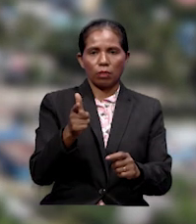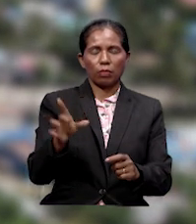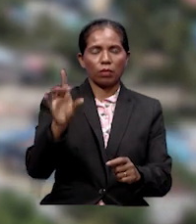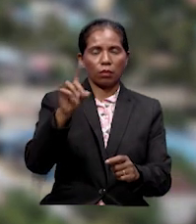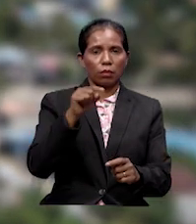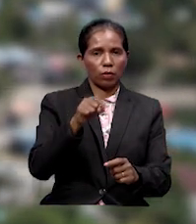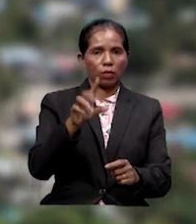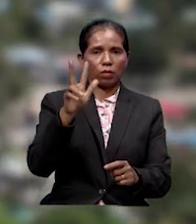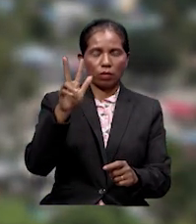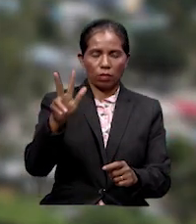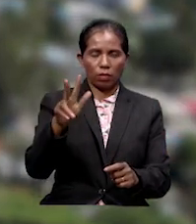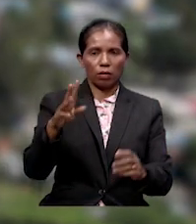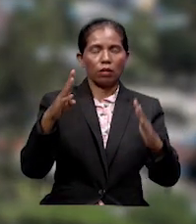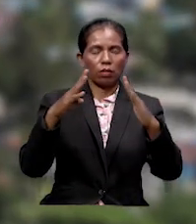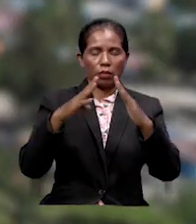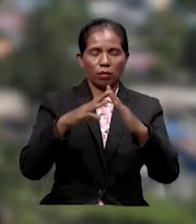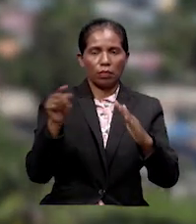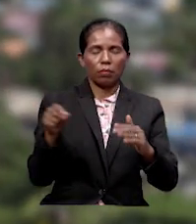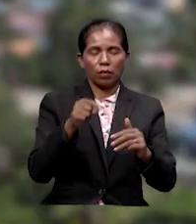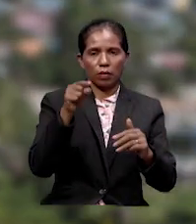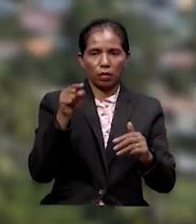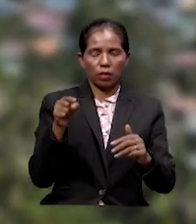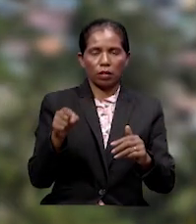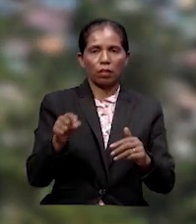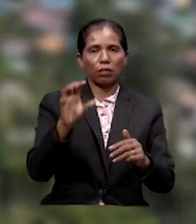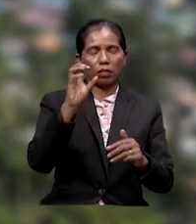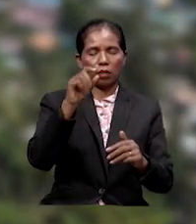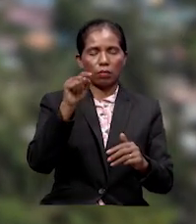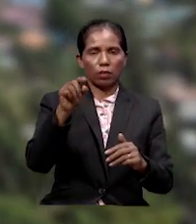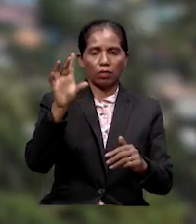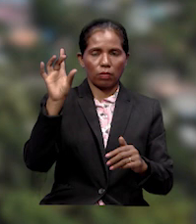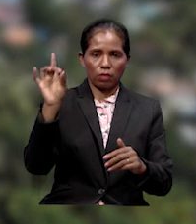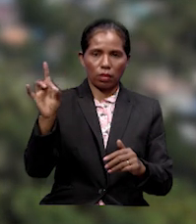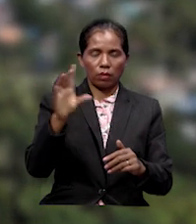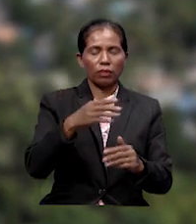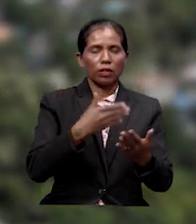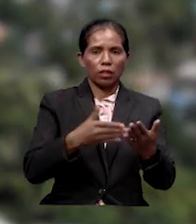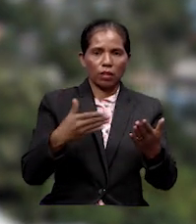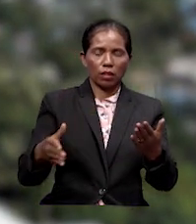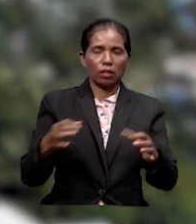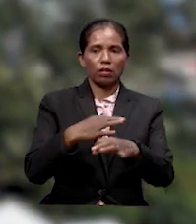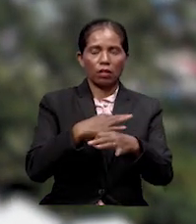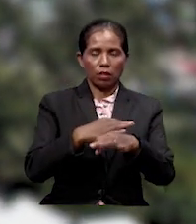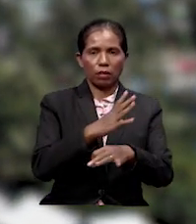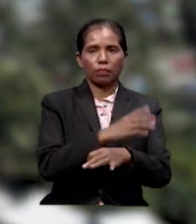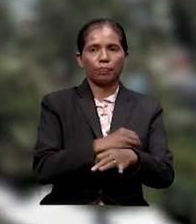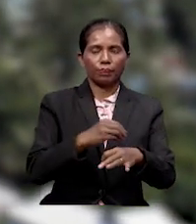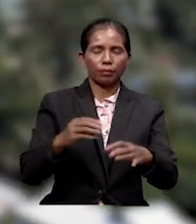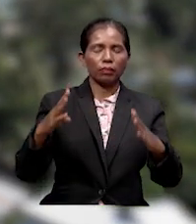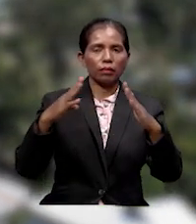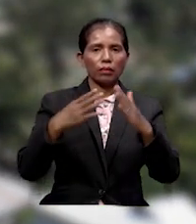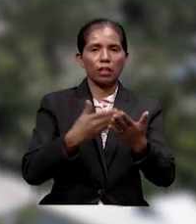ponto tolu 1% 0.1 equipamento no manutenção mobiliário uma